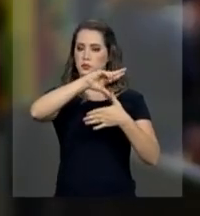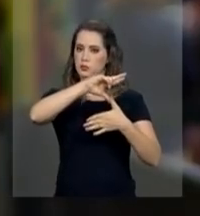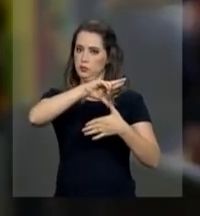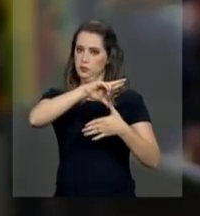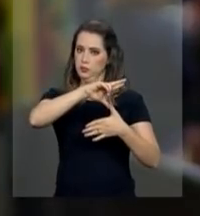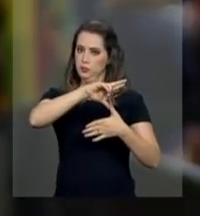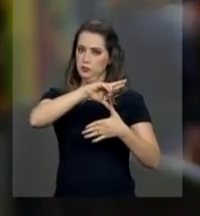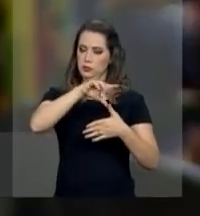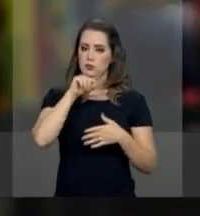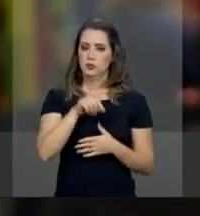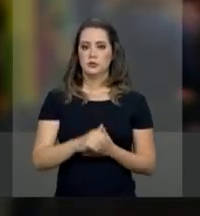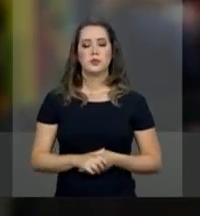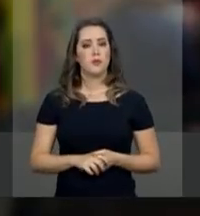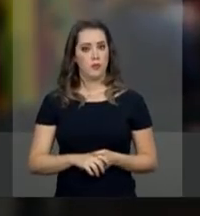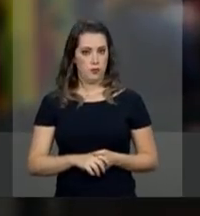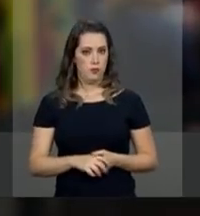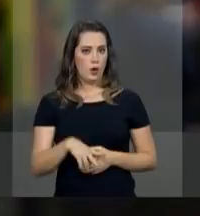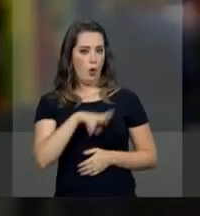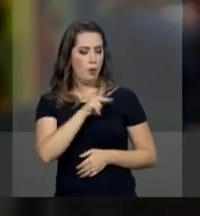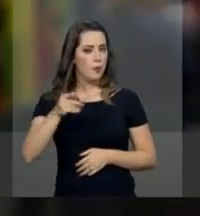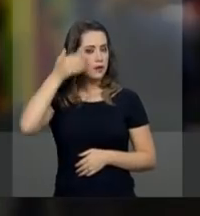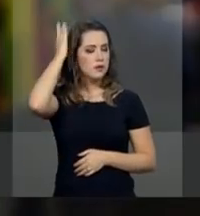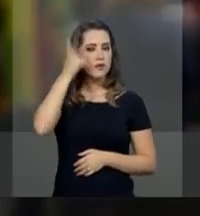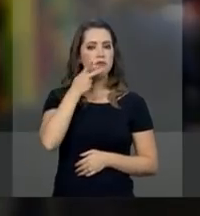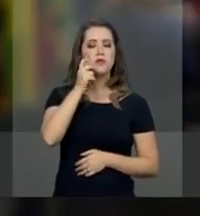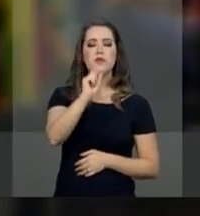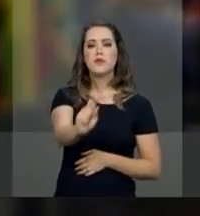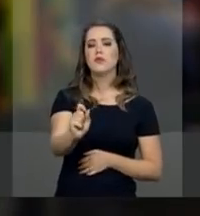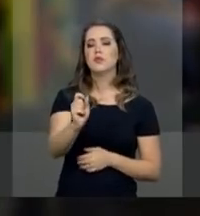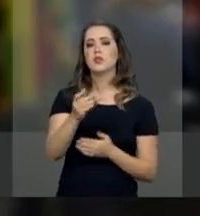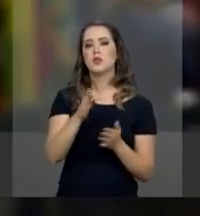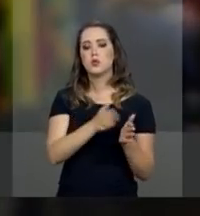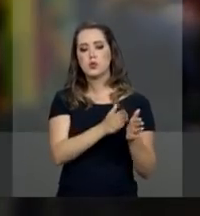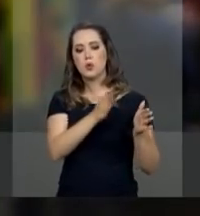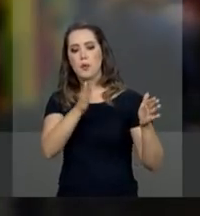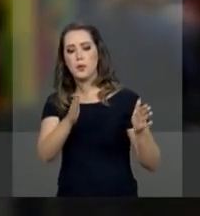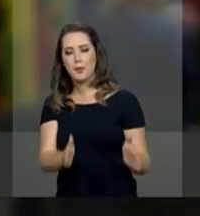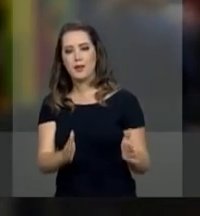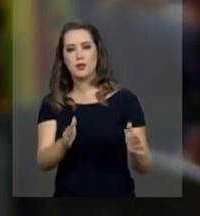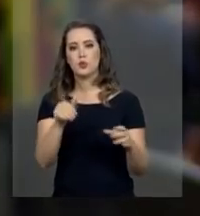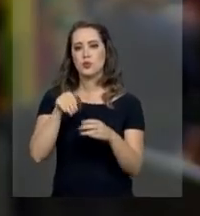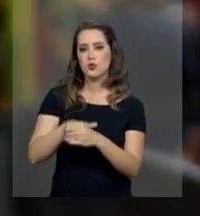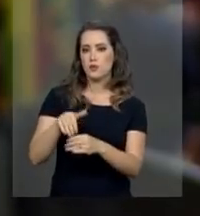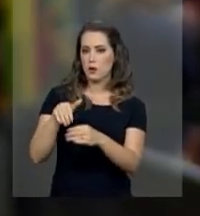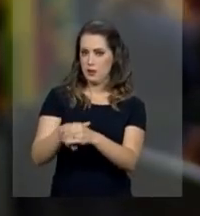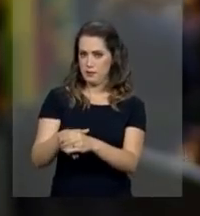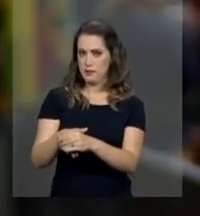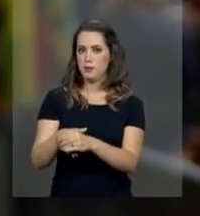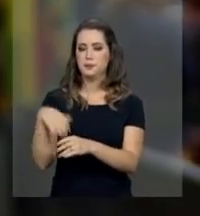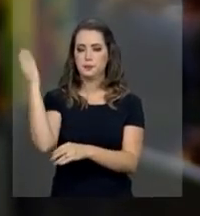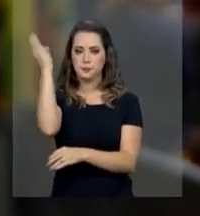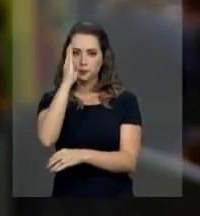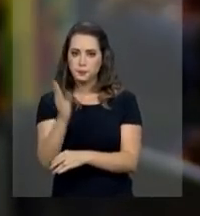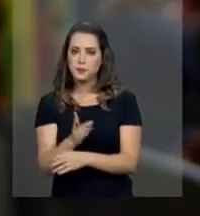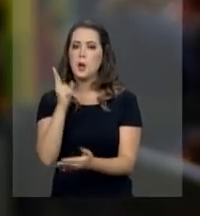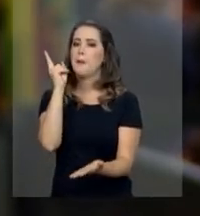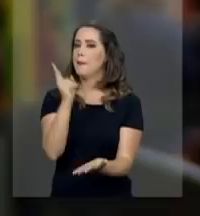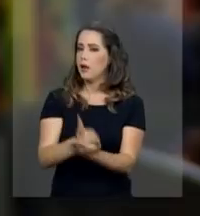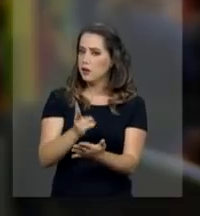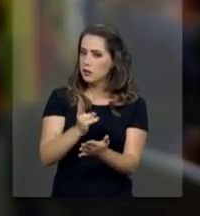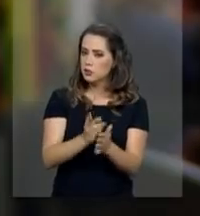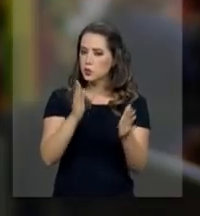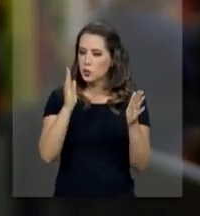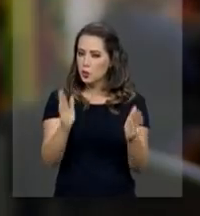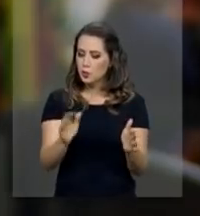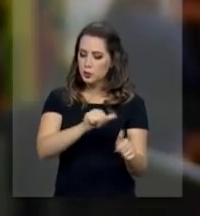discurso aos empresários americanos, o presidente Michel Temer falou sobre o período de eleições no Brasil. Segundo ele, mesmo em um momento